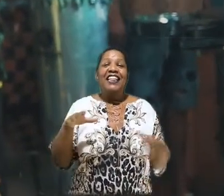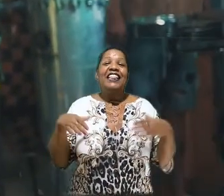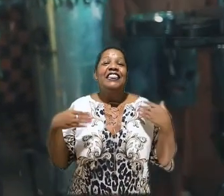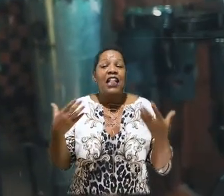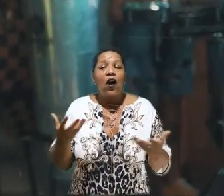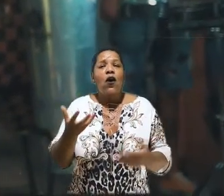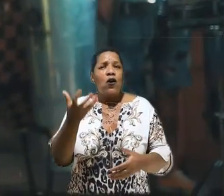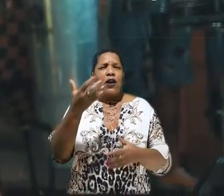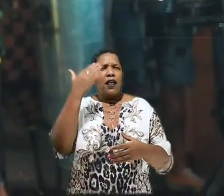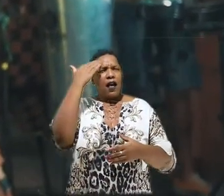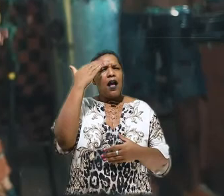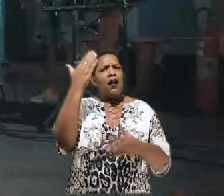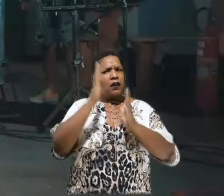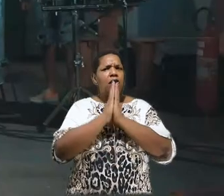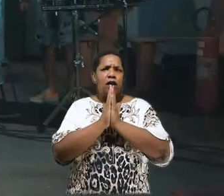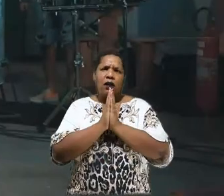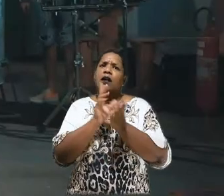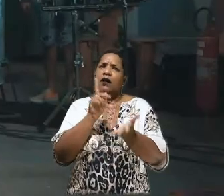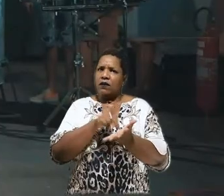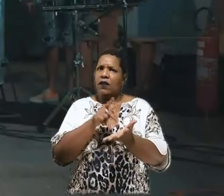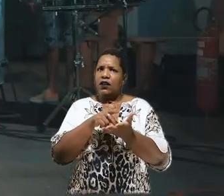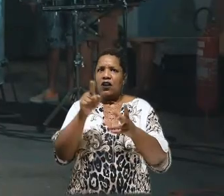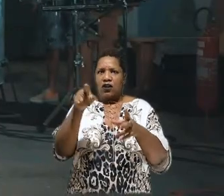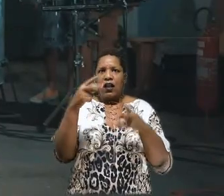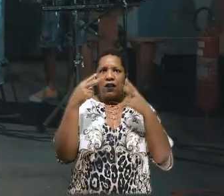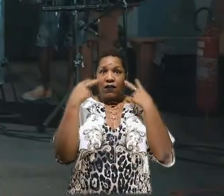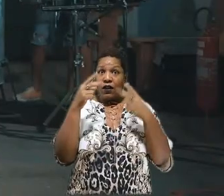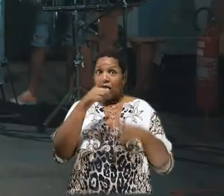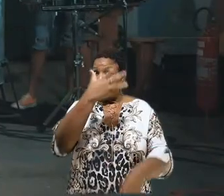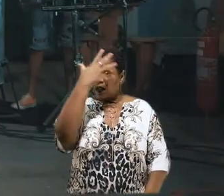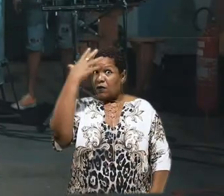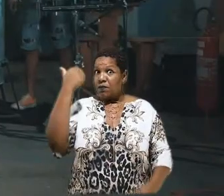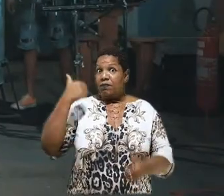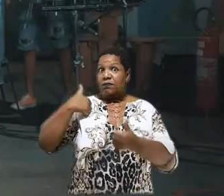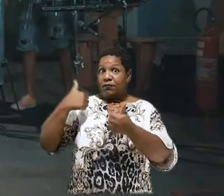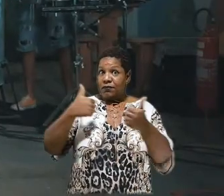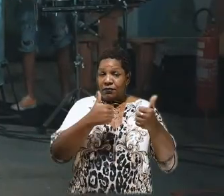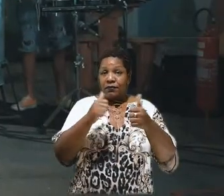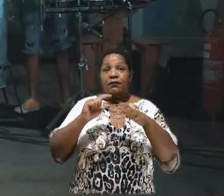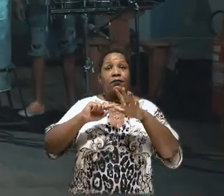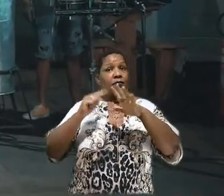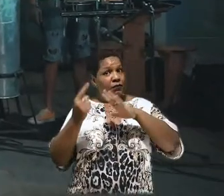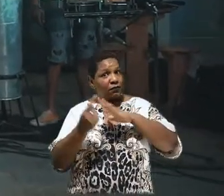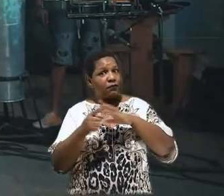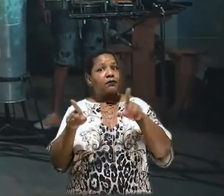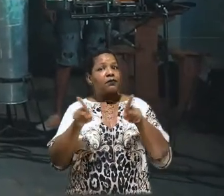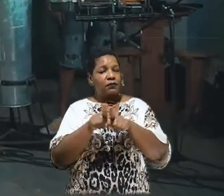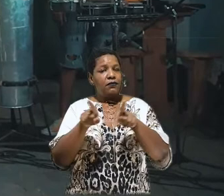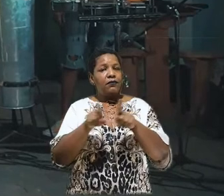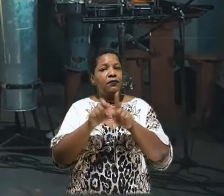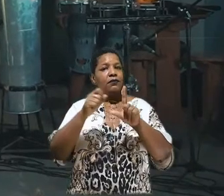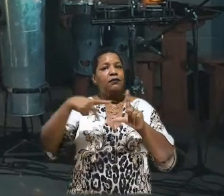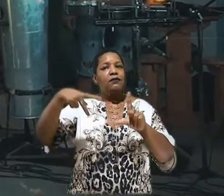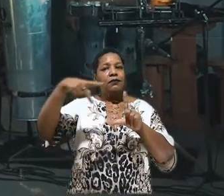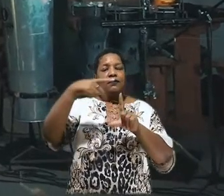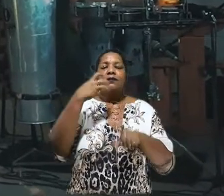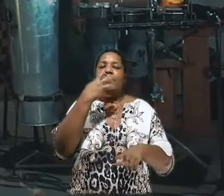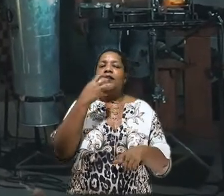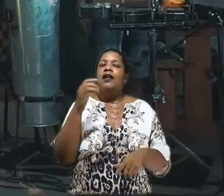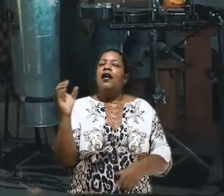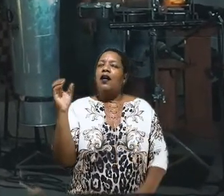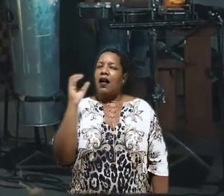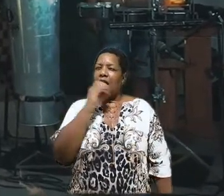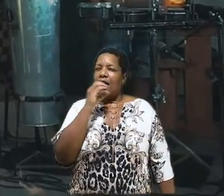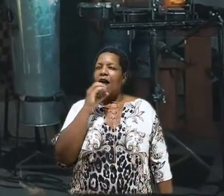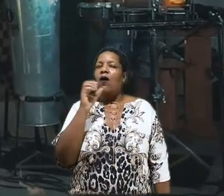Queria agradecer a todo mundo de verdade que ficou aqui assistindo a gente não esquece que a gente nas redes sociais as plataformas digitais em breve tem música nova para